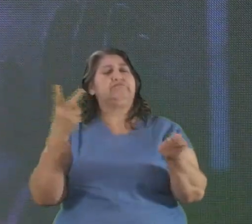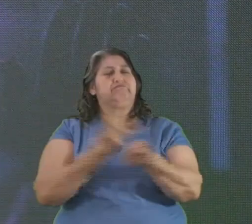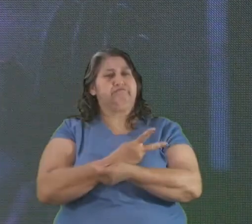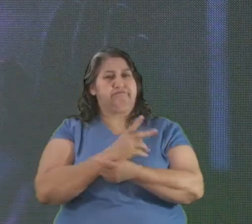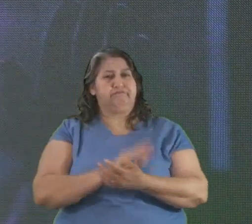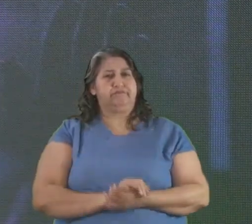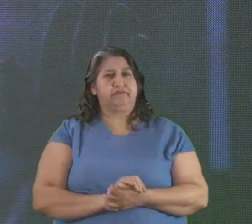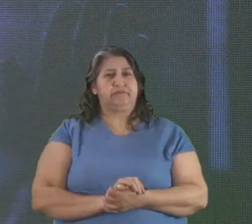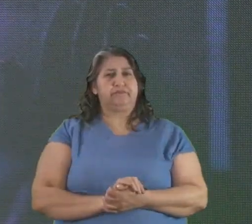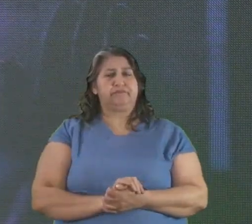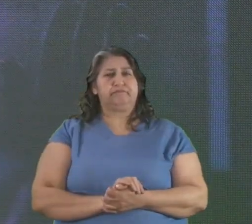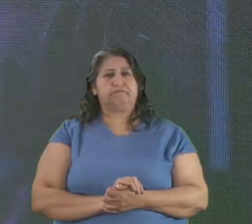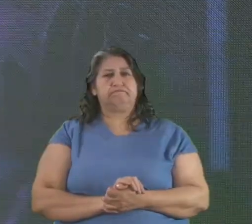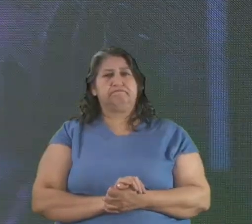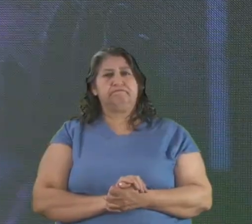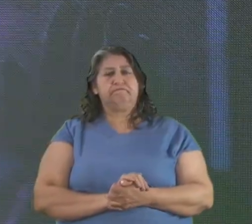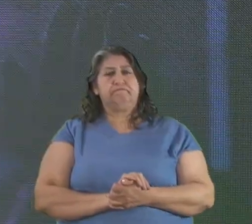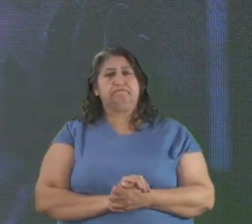eu queria